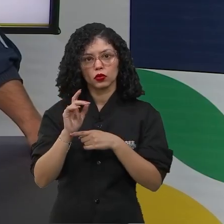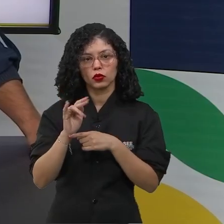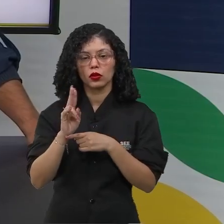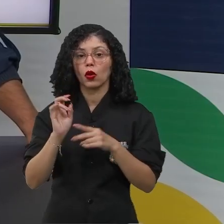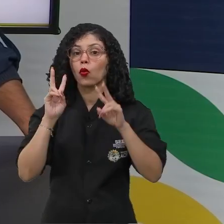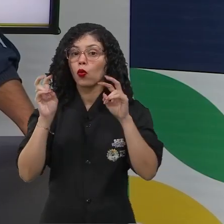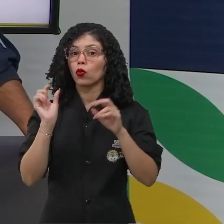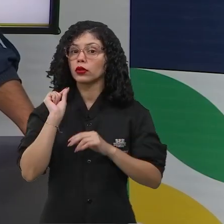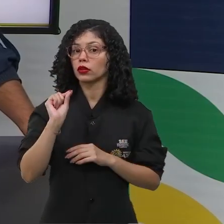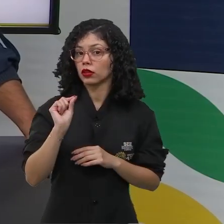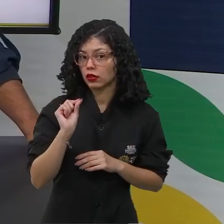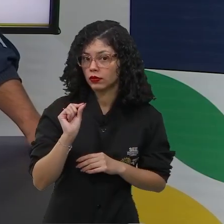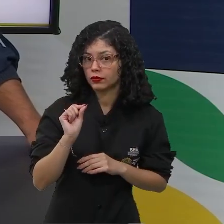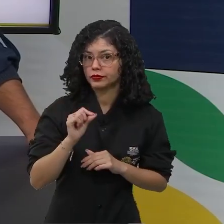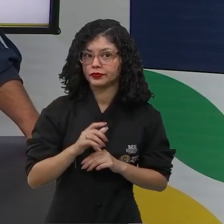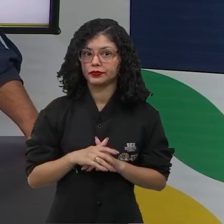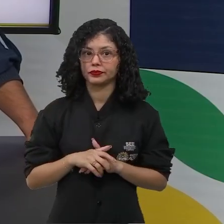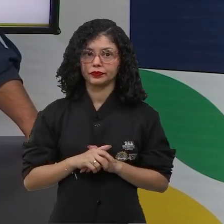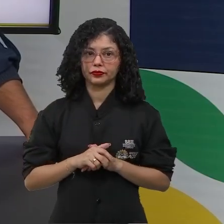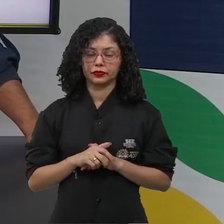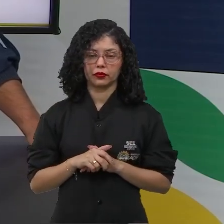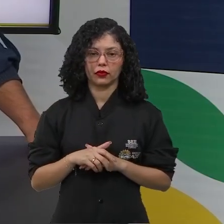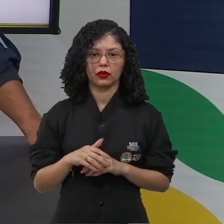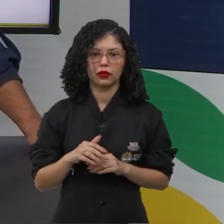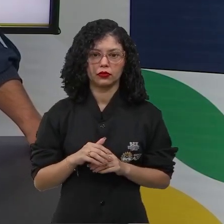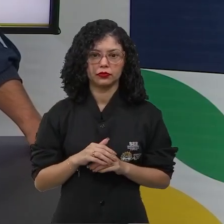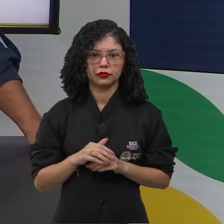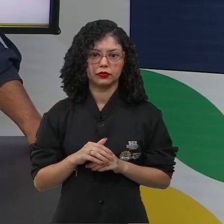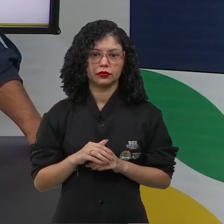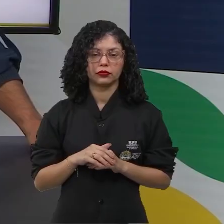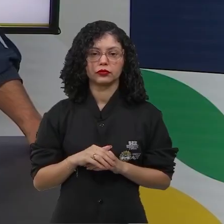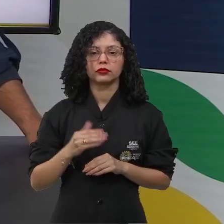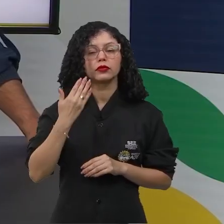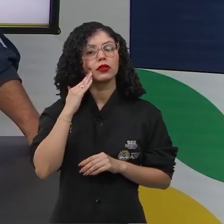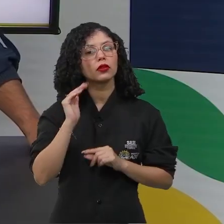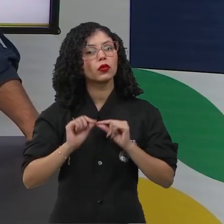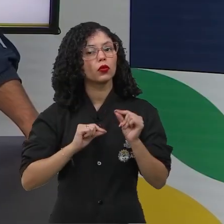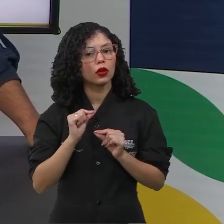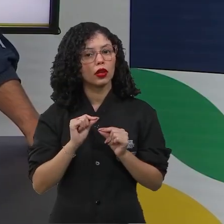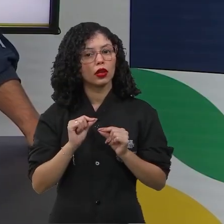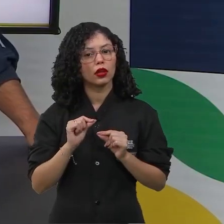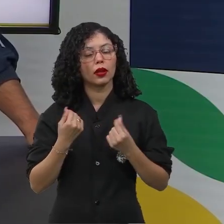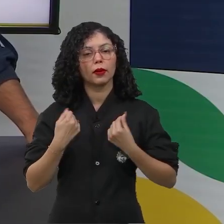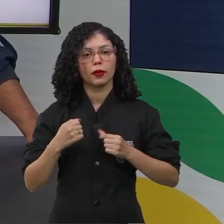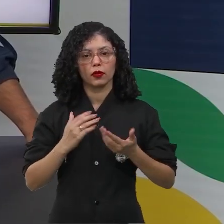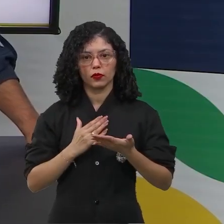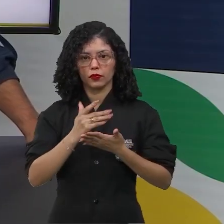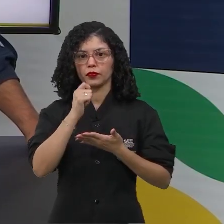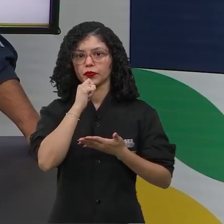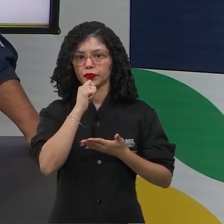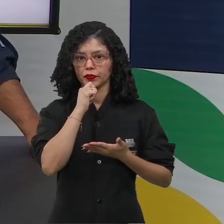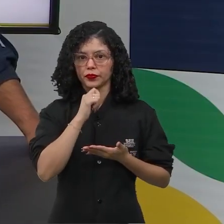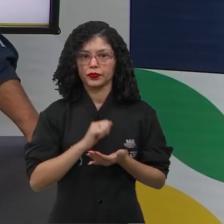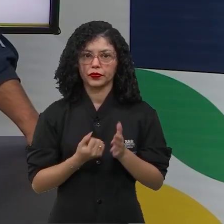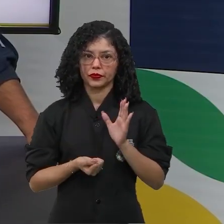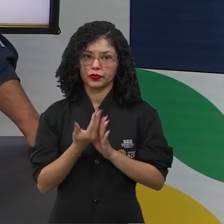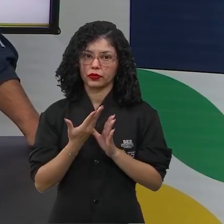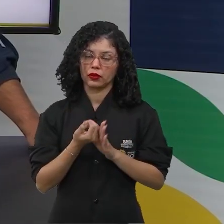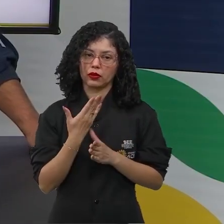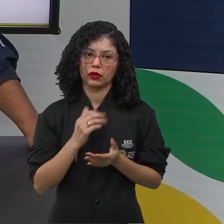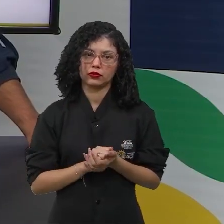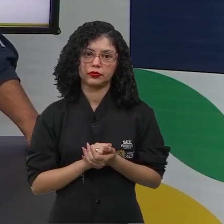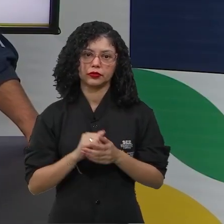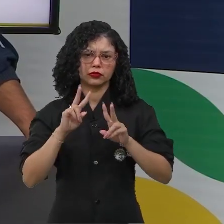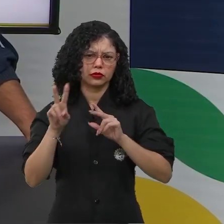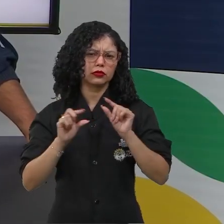ele aborda o quê? A gente, dentro da aula, dentro dessa composição, a gente entendeu que às vezes a gente busca criar